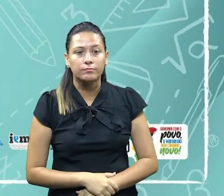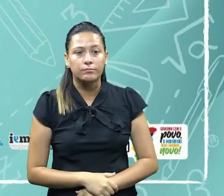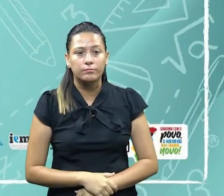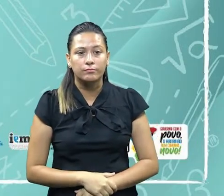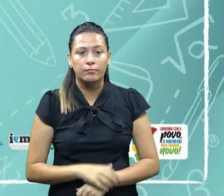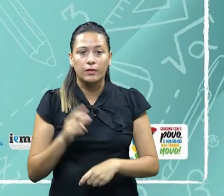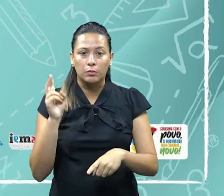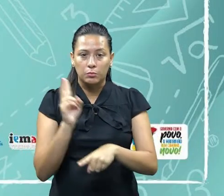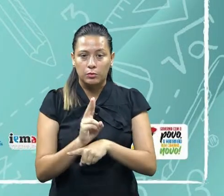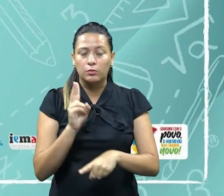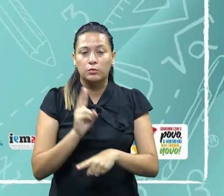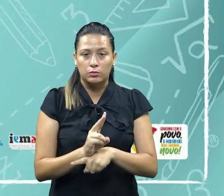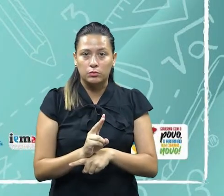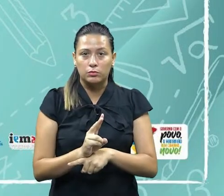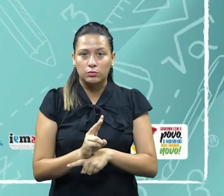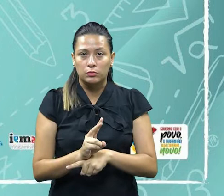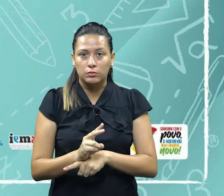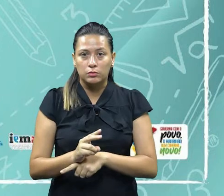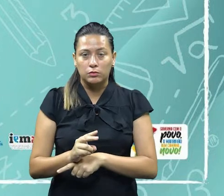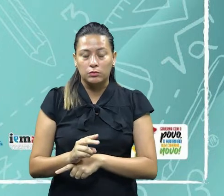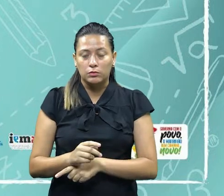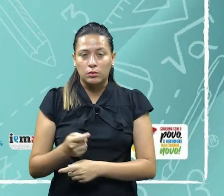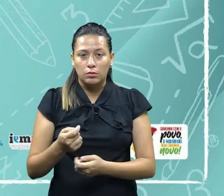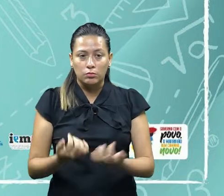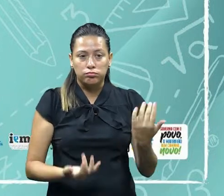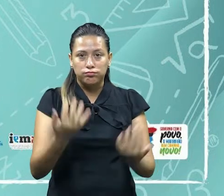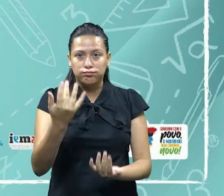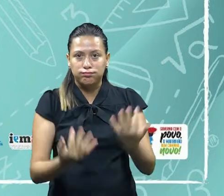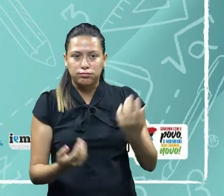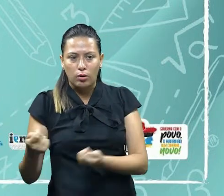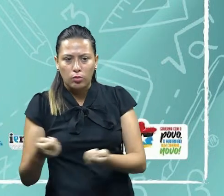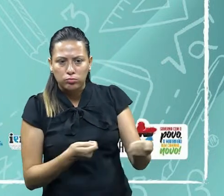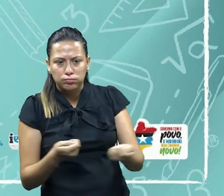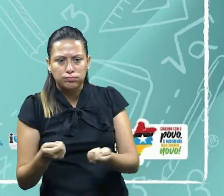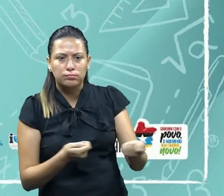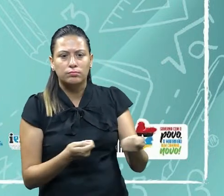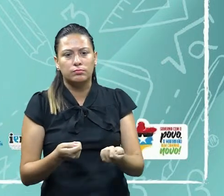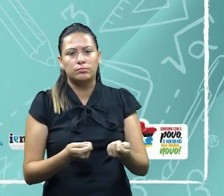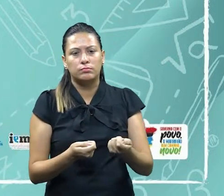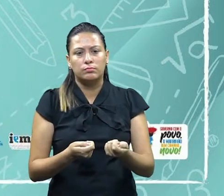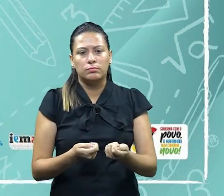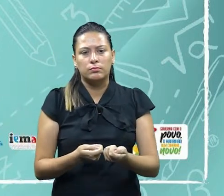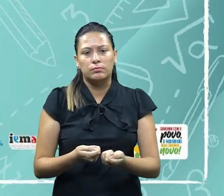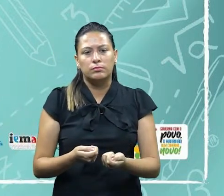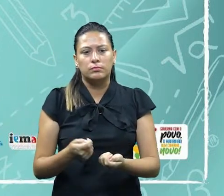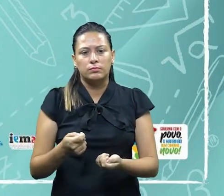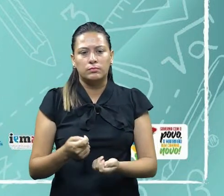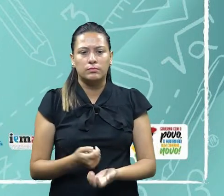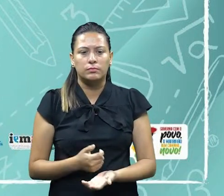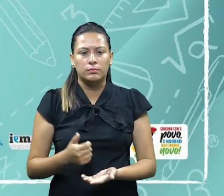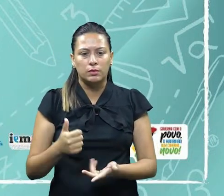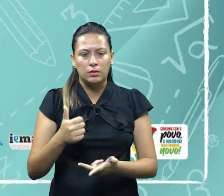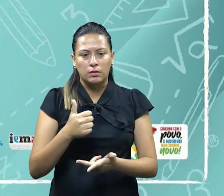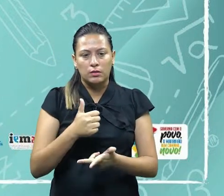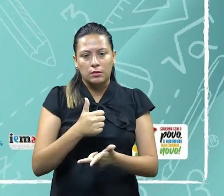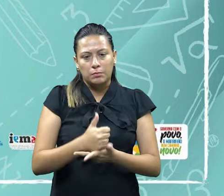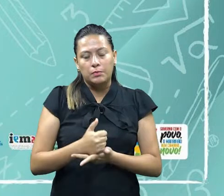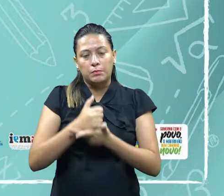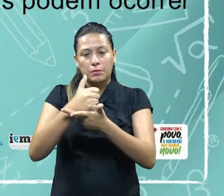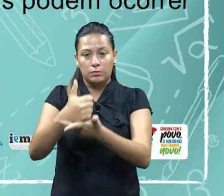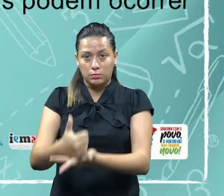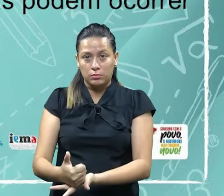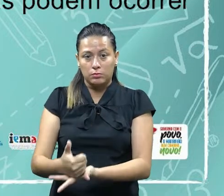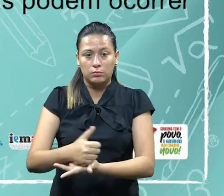proteção de combate a incêndio e primeiros socorros. Segurança em instalações e serviços com